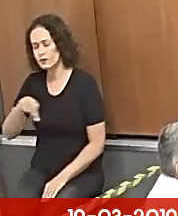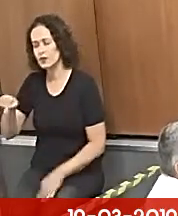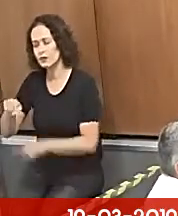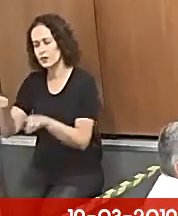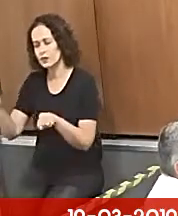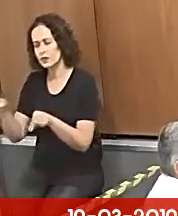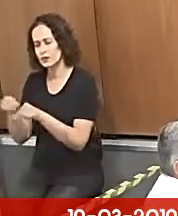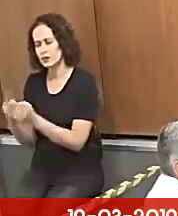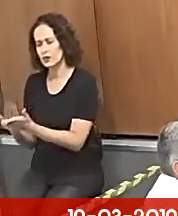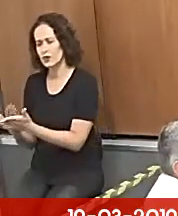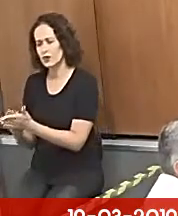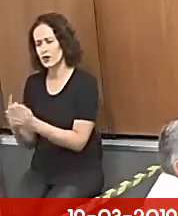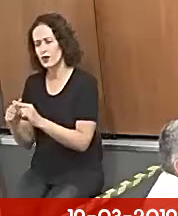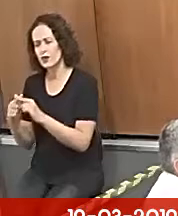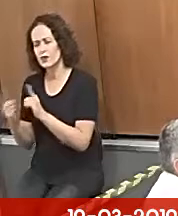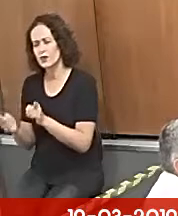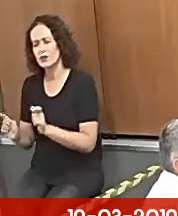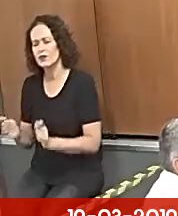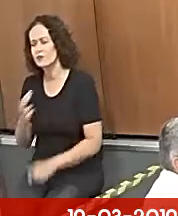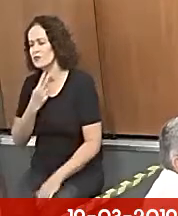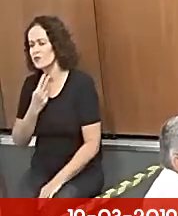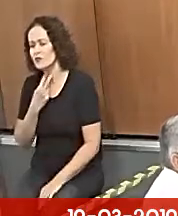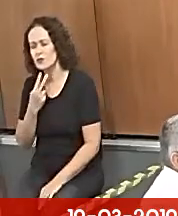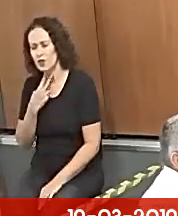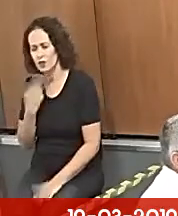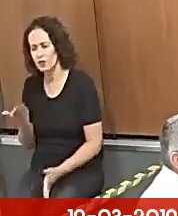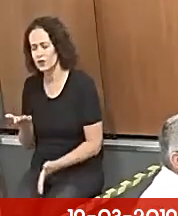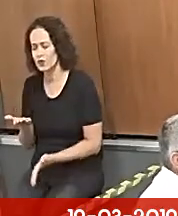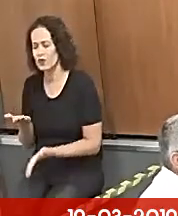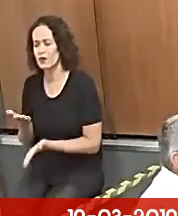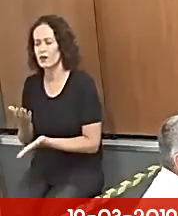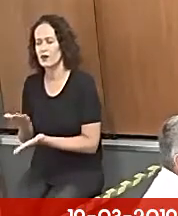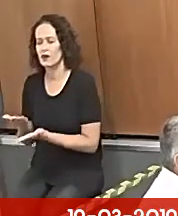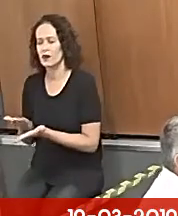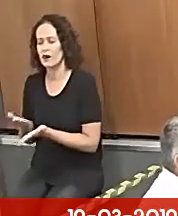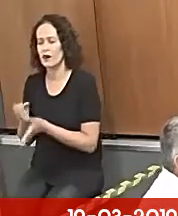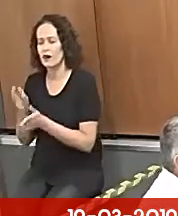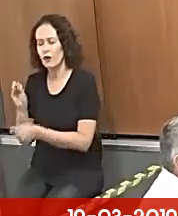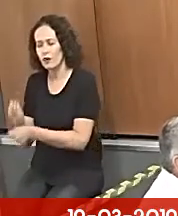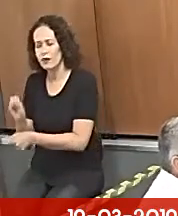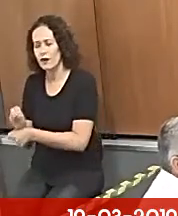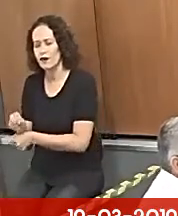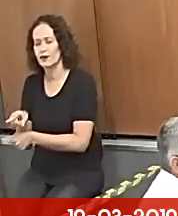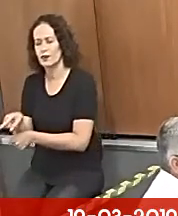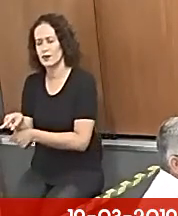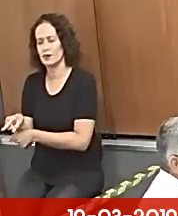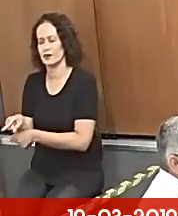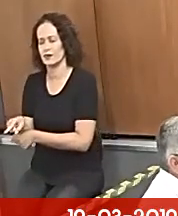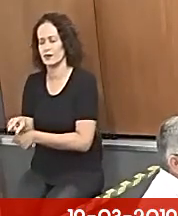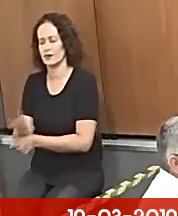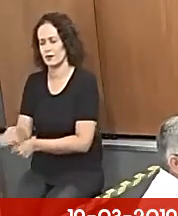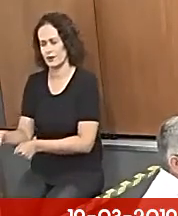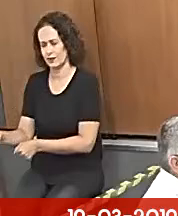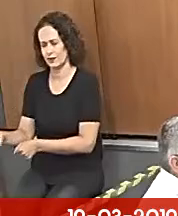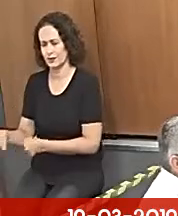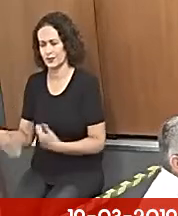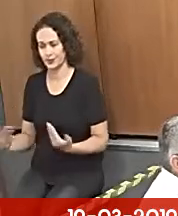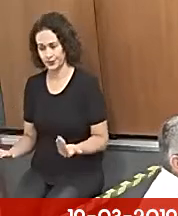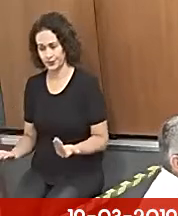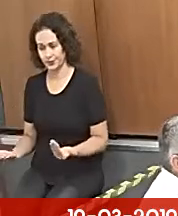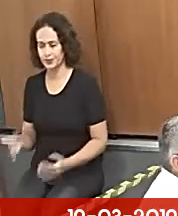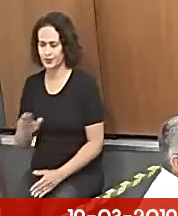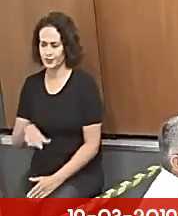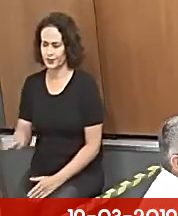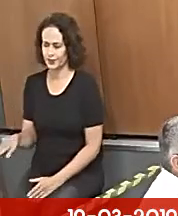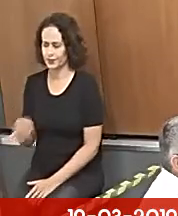condição adequada de atender essa criança aí acontece o que foi falado aqui a criança o